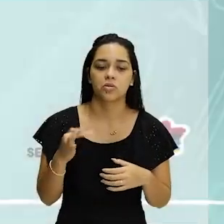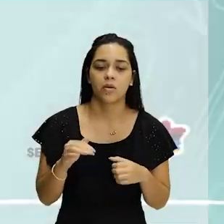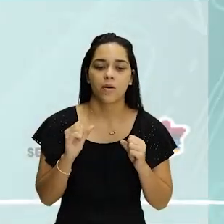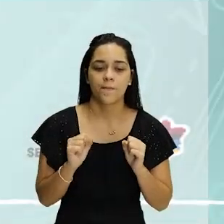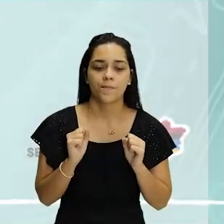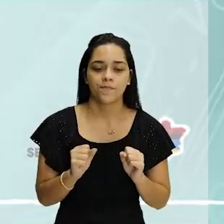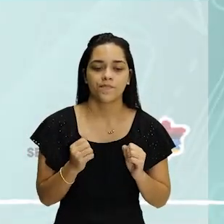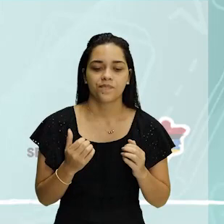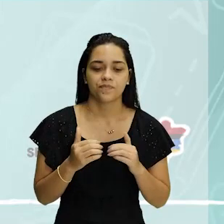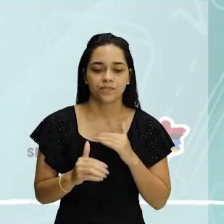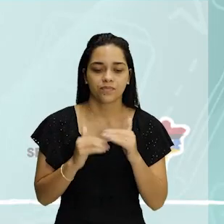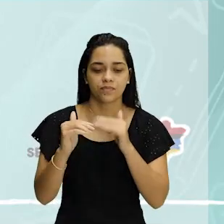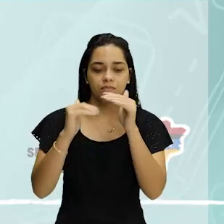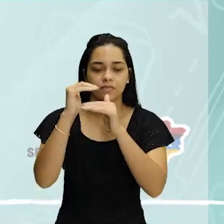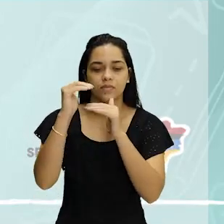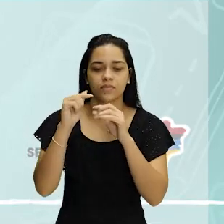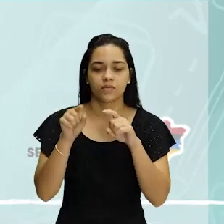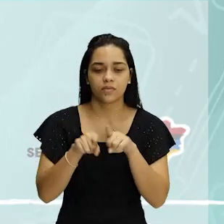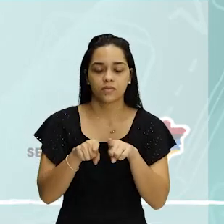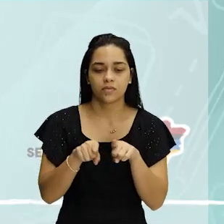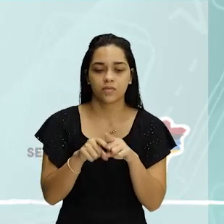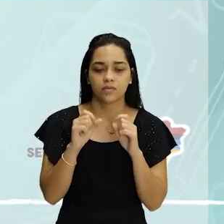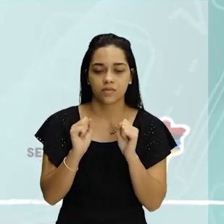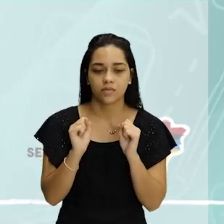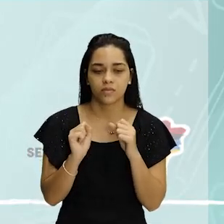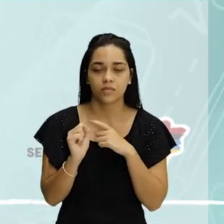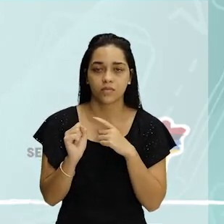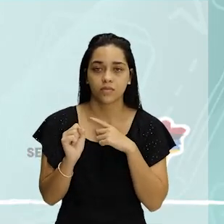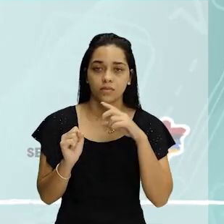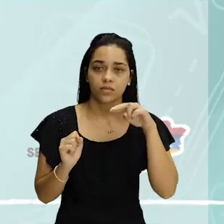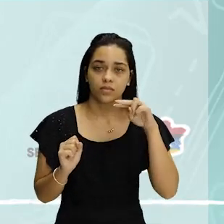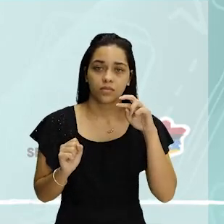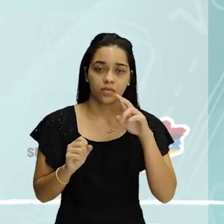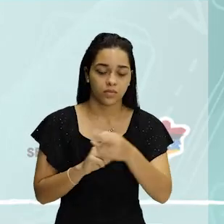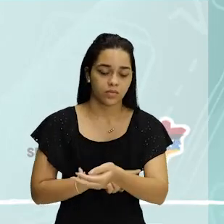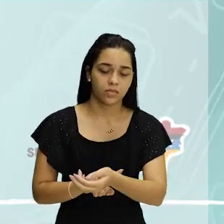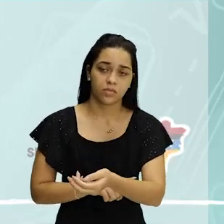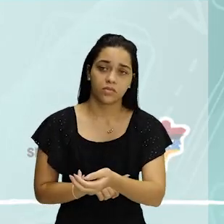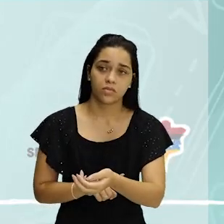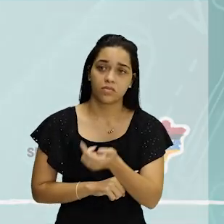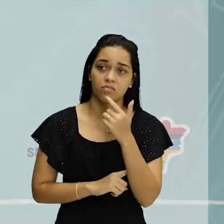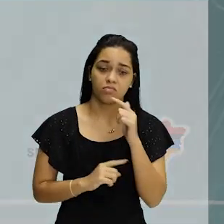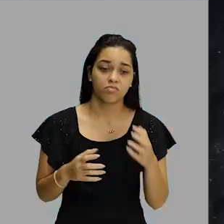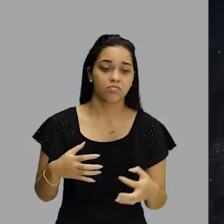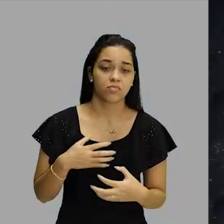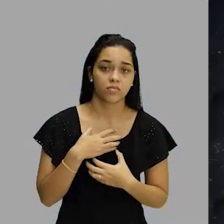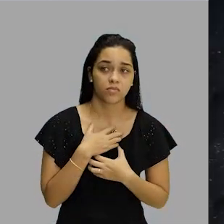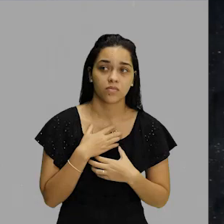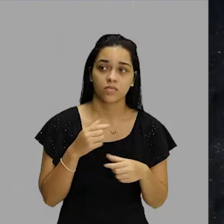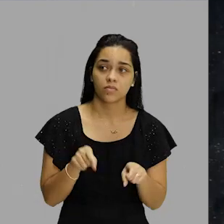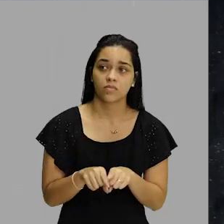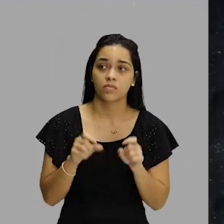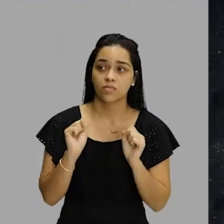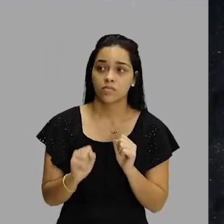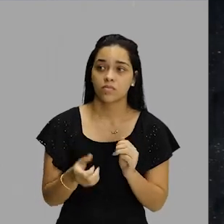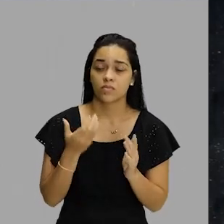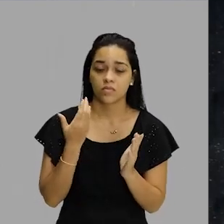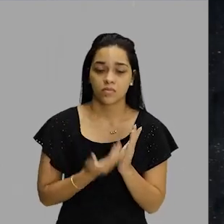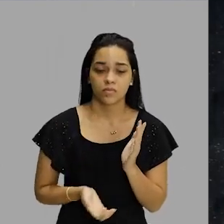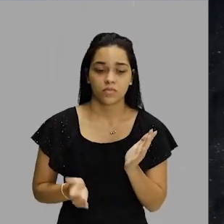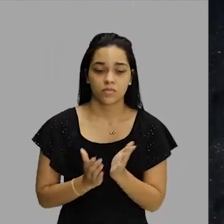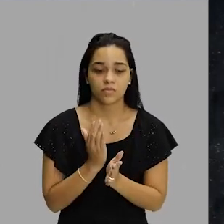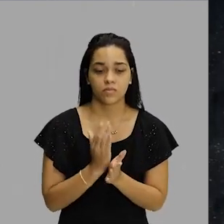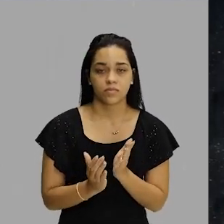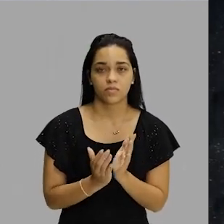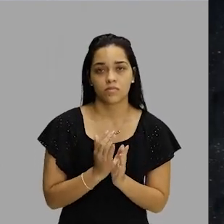pode evoluir e pode afetar os nervos. O cara ele pode ter uma insensibilidade e pode perder algumas